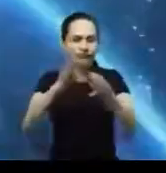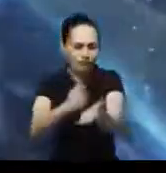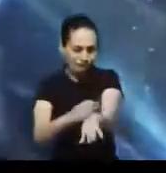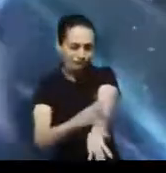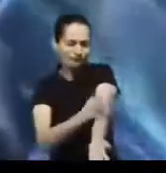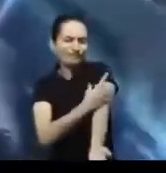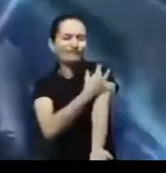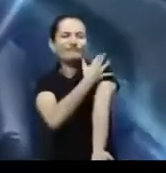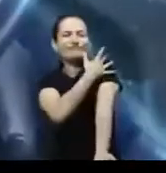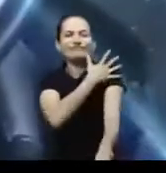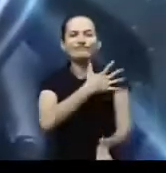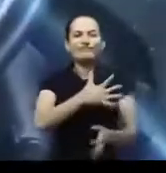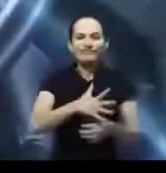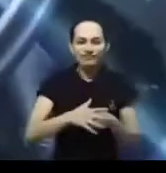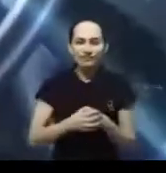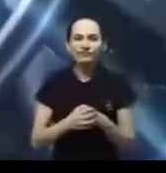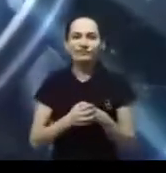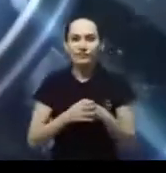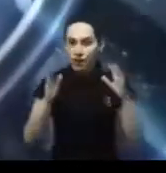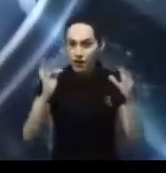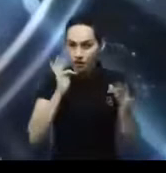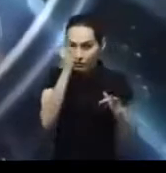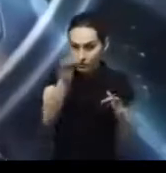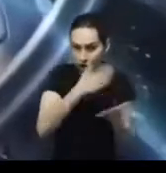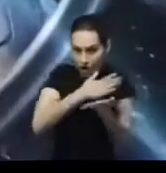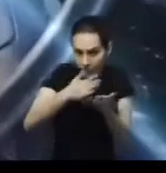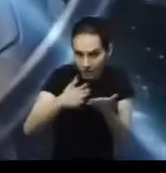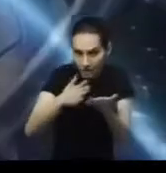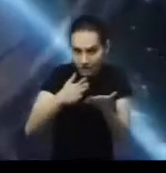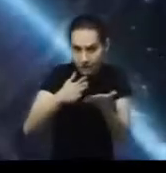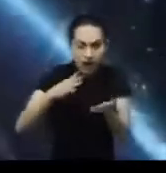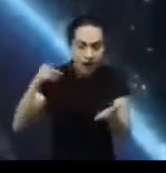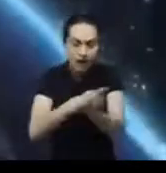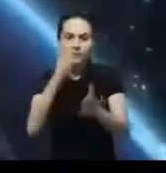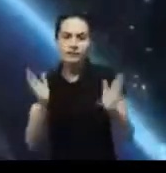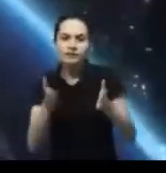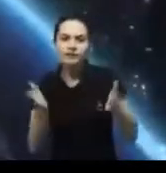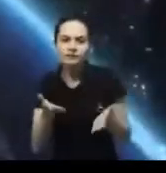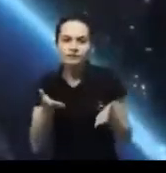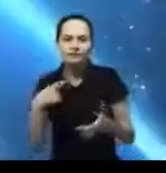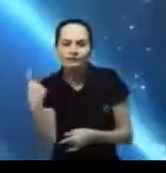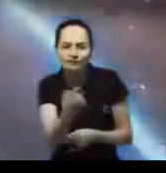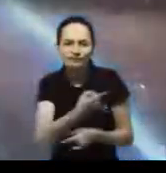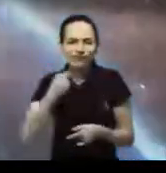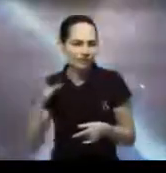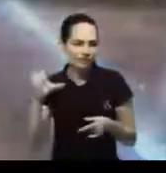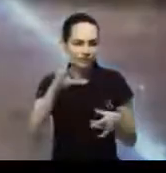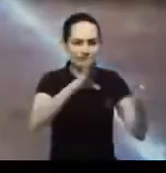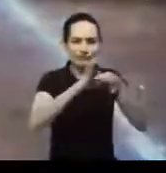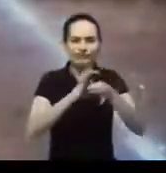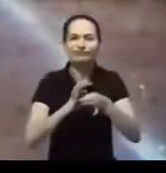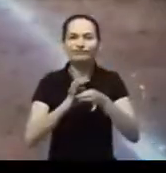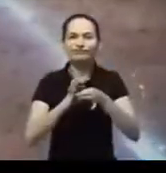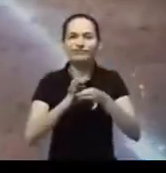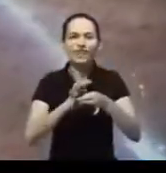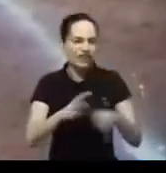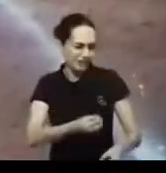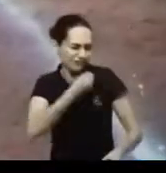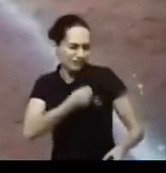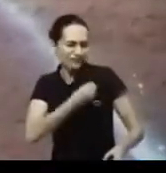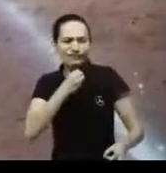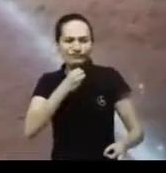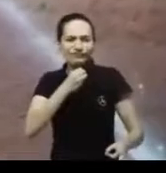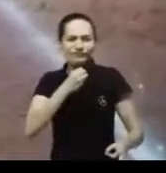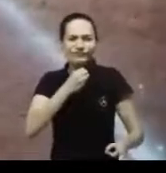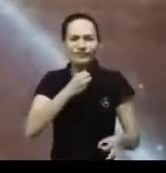esse futuro começa a acontecer agora porque nós estamos aqui em relação da vida de tantos brasileiros com a nossa